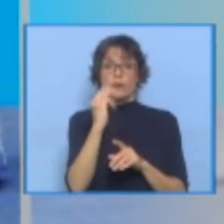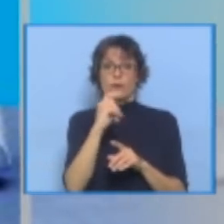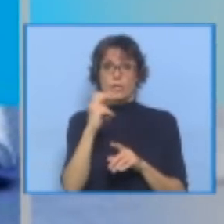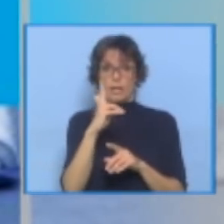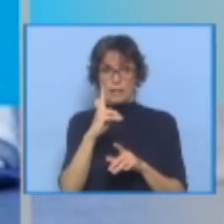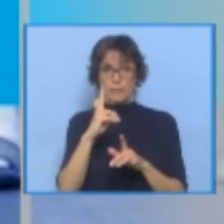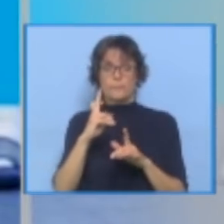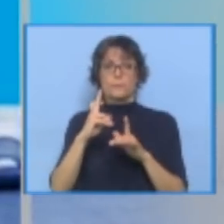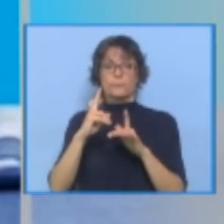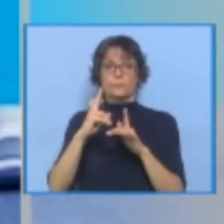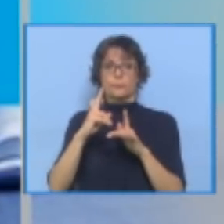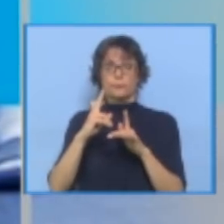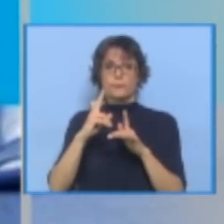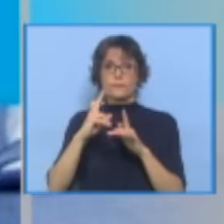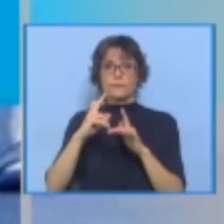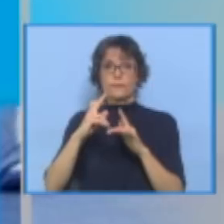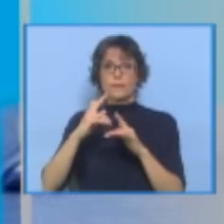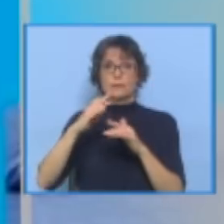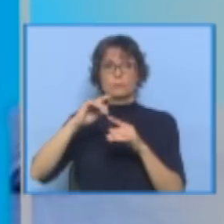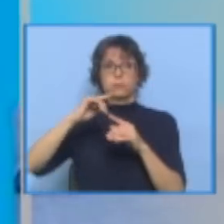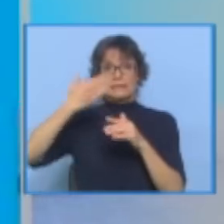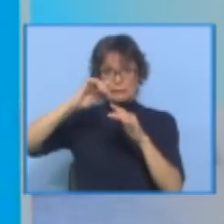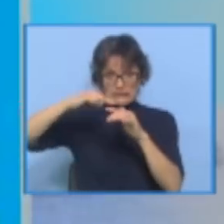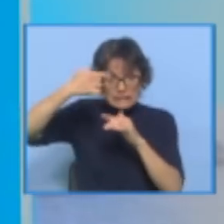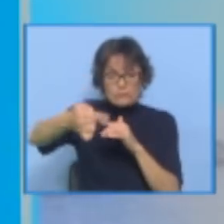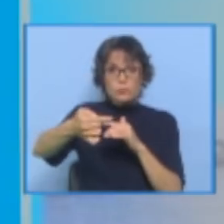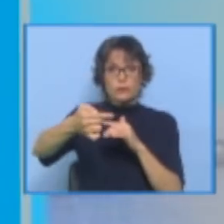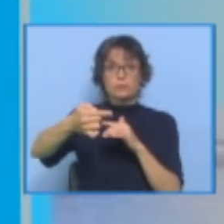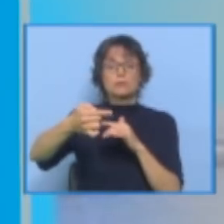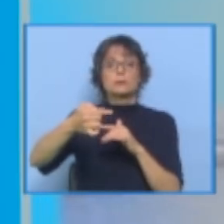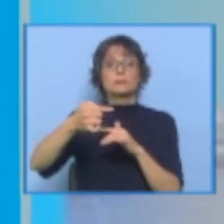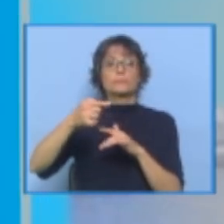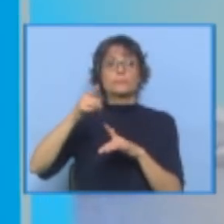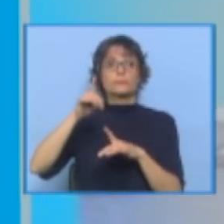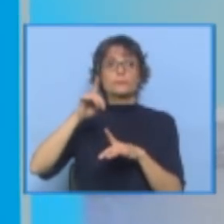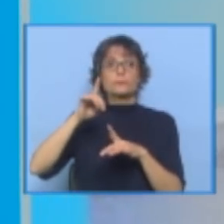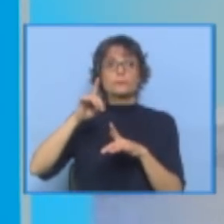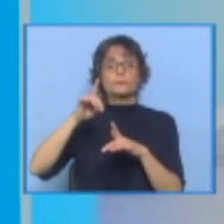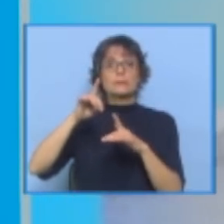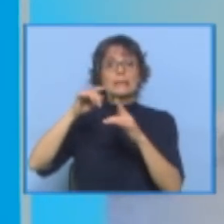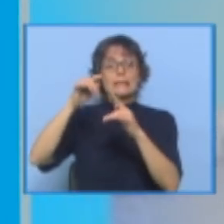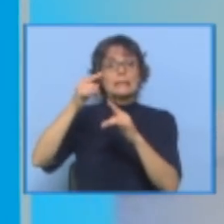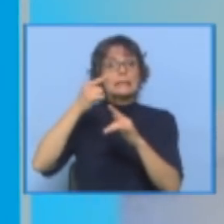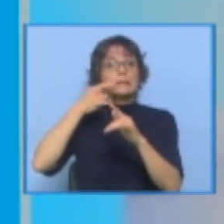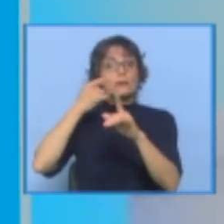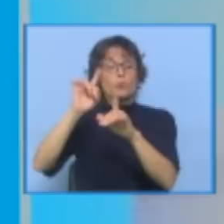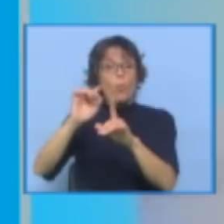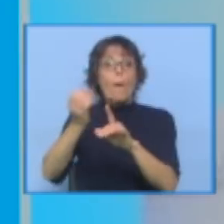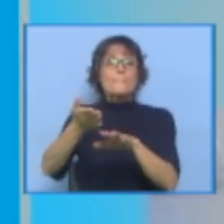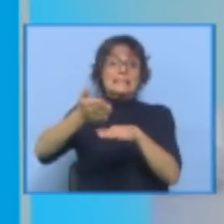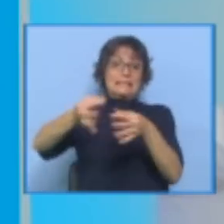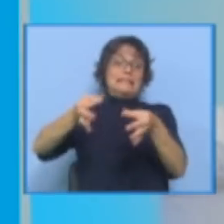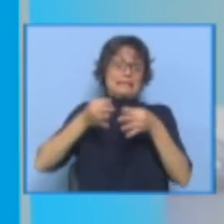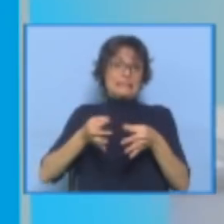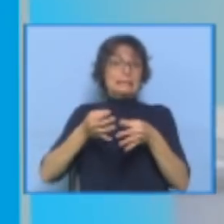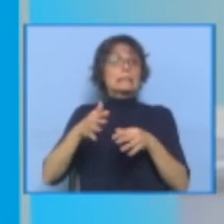na terceira série, que é justamente com a reitora da Universidade Católica, excepcionalmente será na segunda-feira,